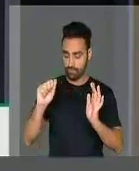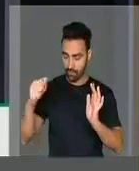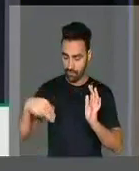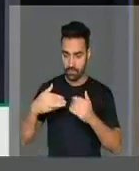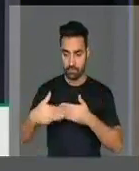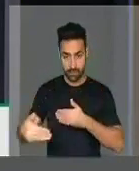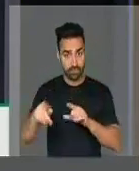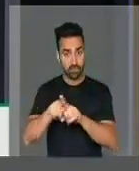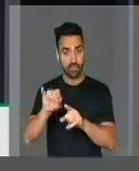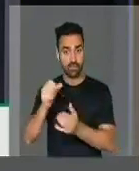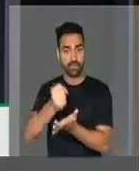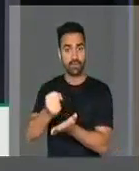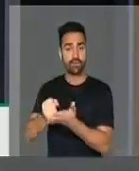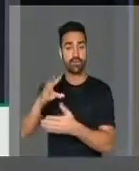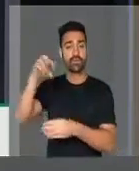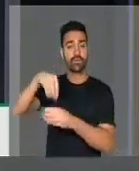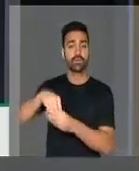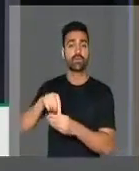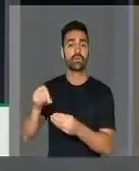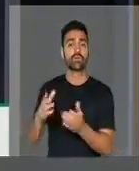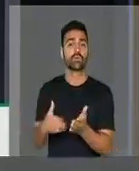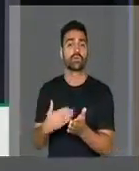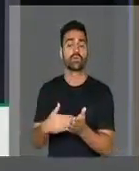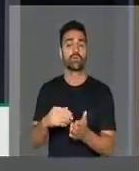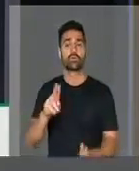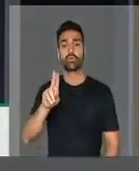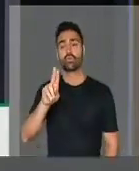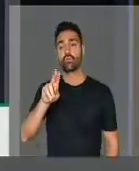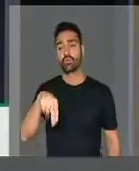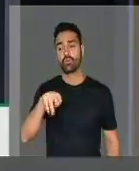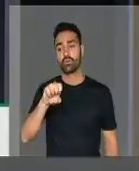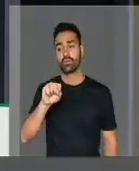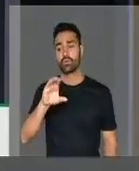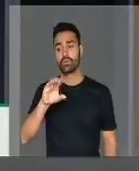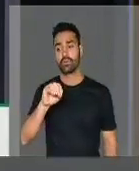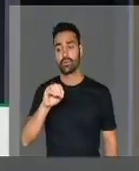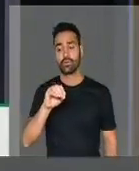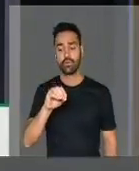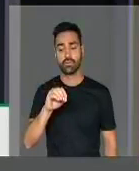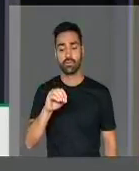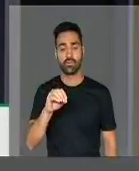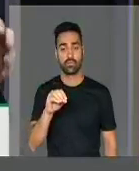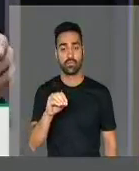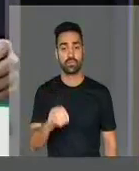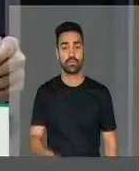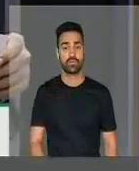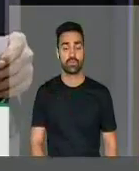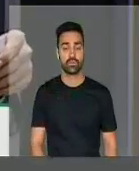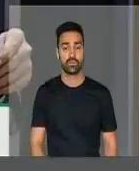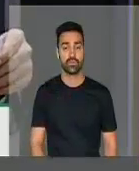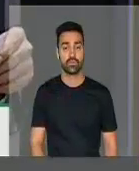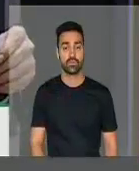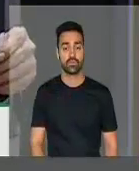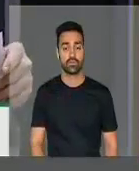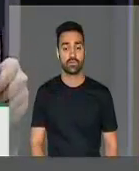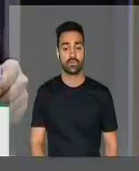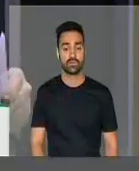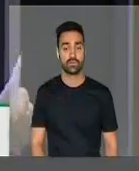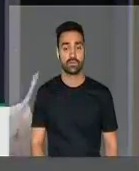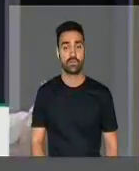breve registrado no livro da Unesco como Patrimônio da Humanidade. Então, eu digo isso